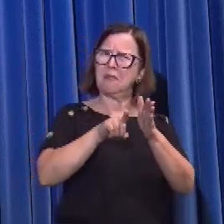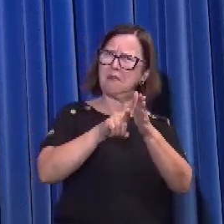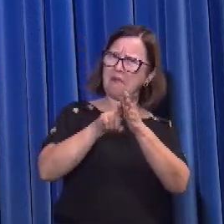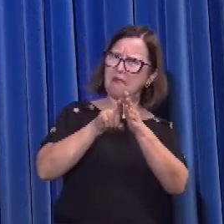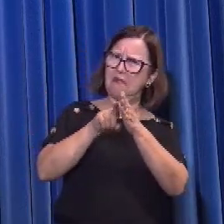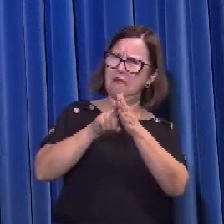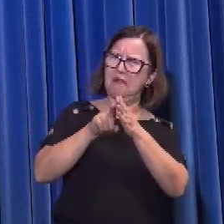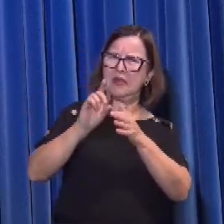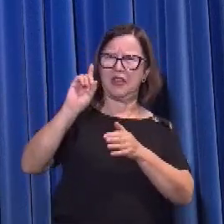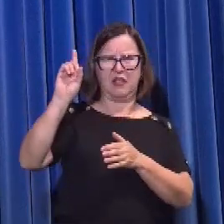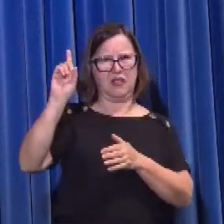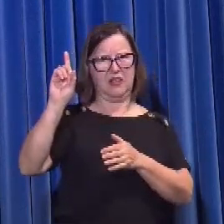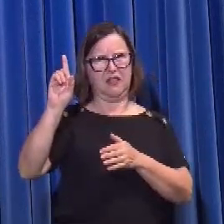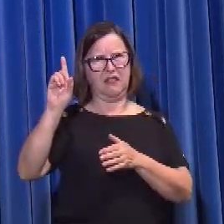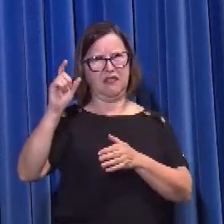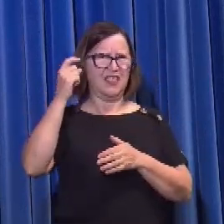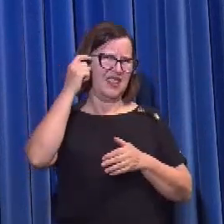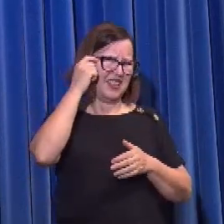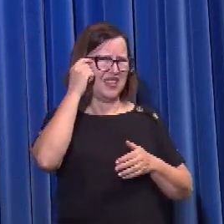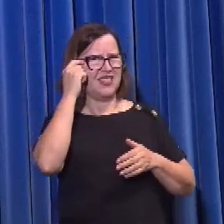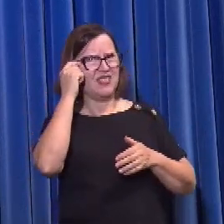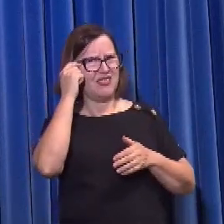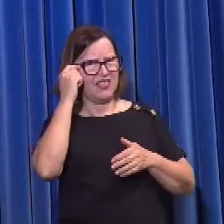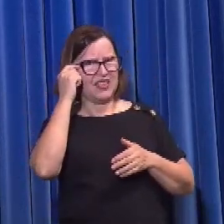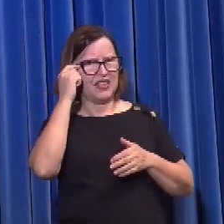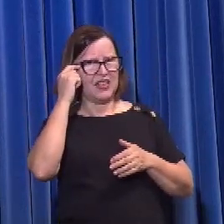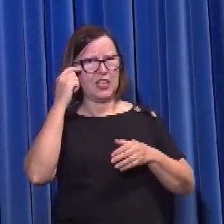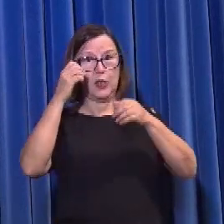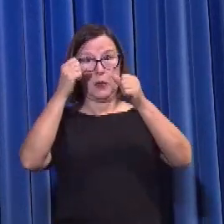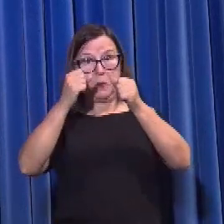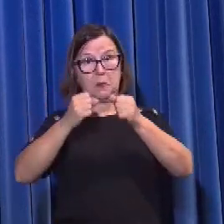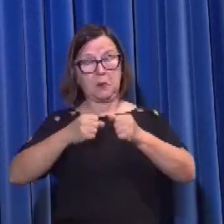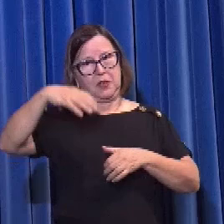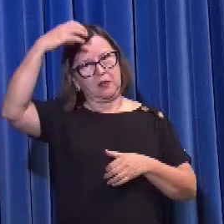seu poder e a soberania sobre a sua vida?